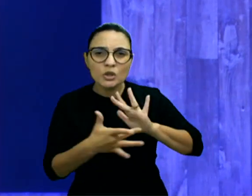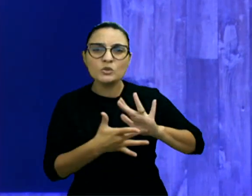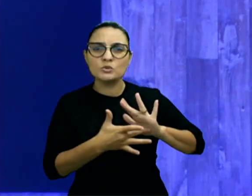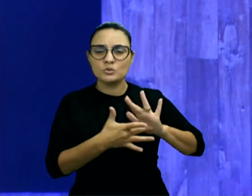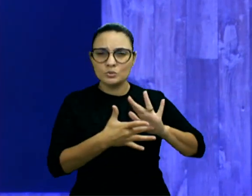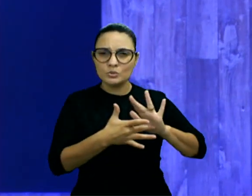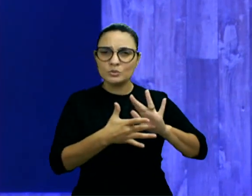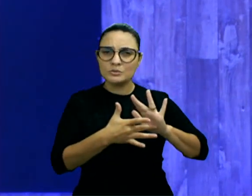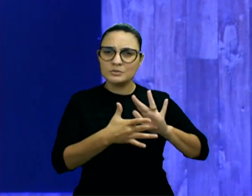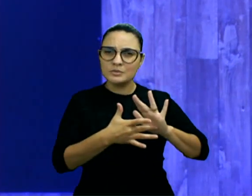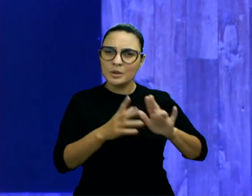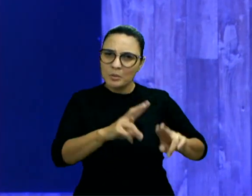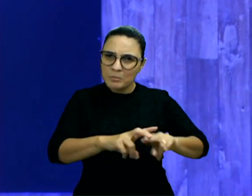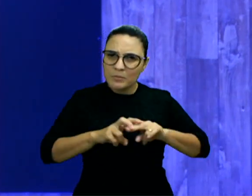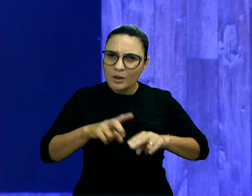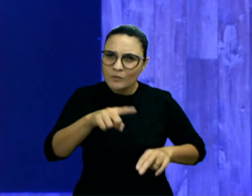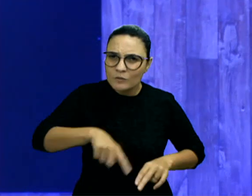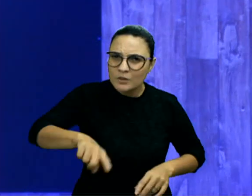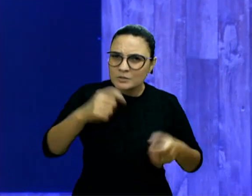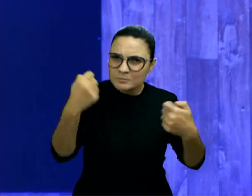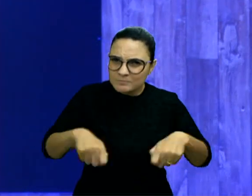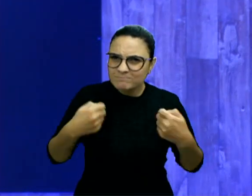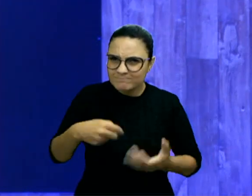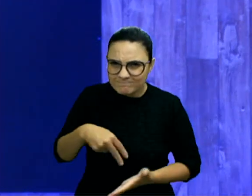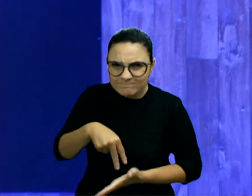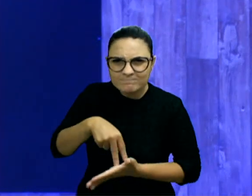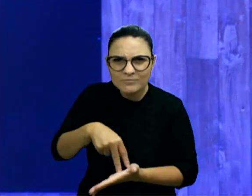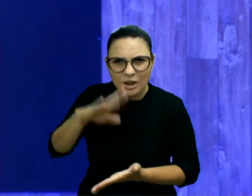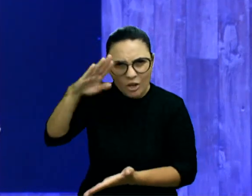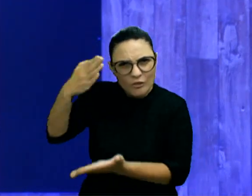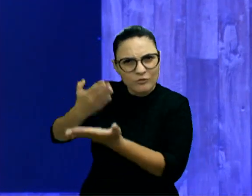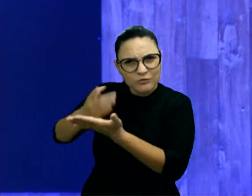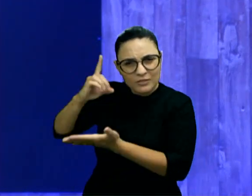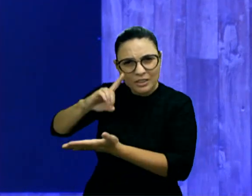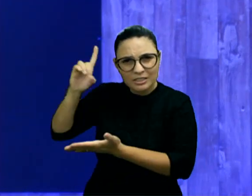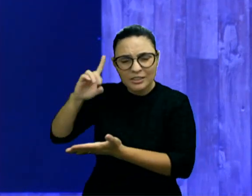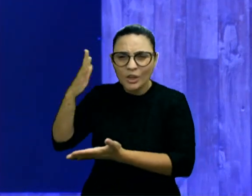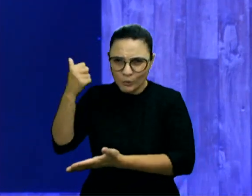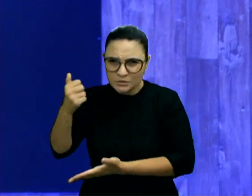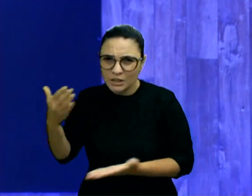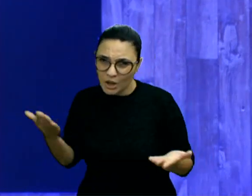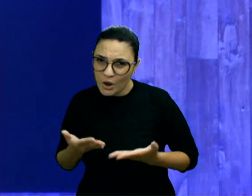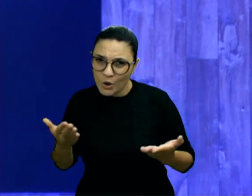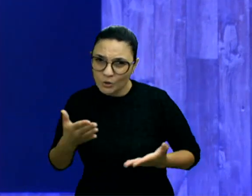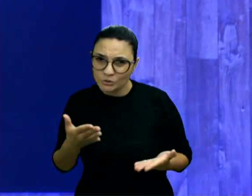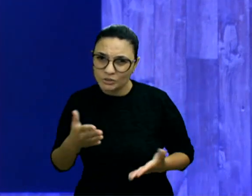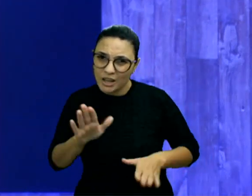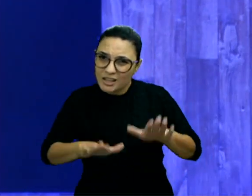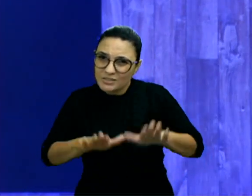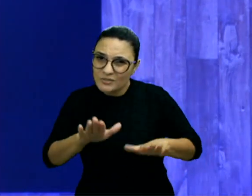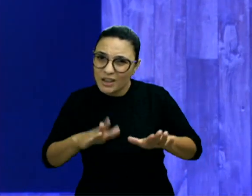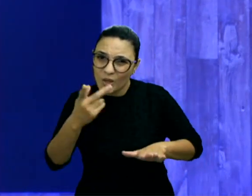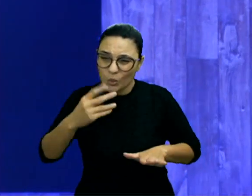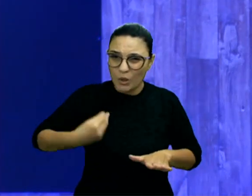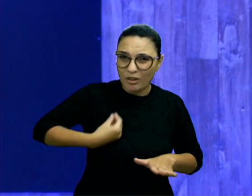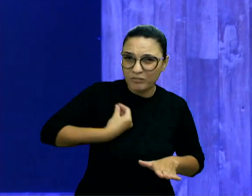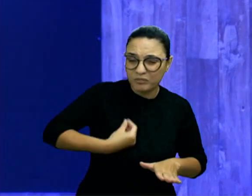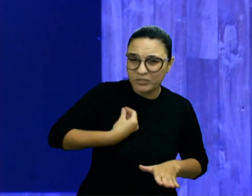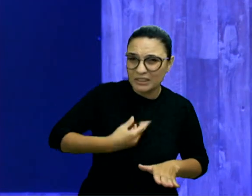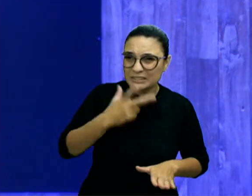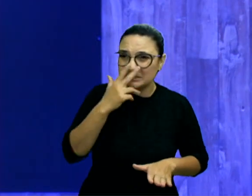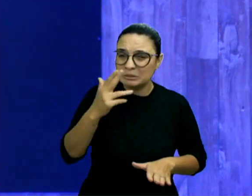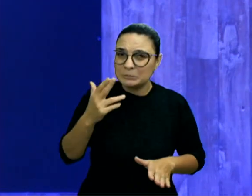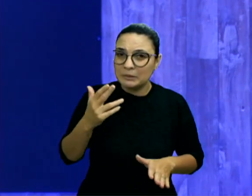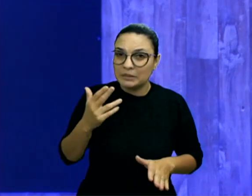permaneça, confie no Senhor. Talvez hoje você está nessa fase, você está andando em retidão, você está